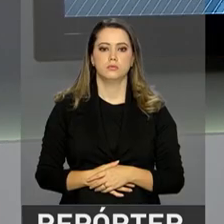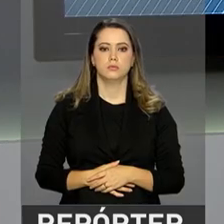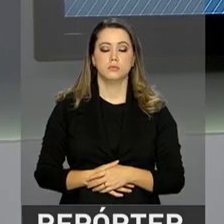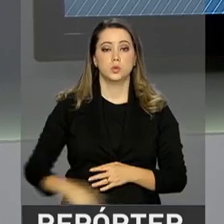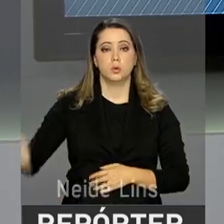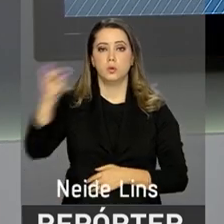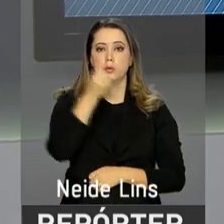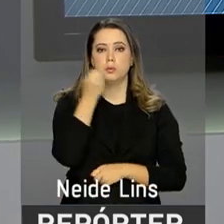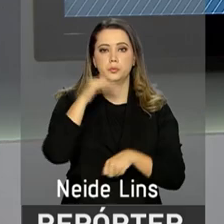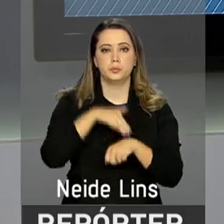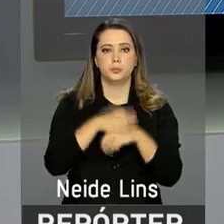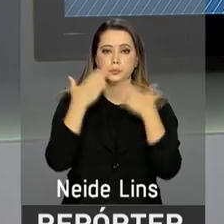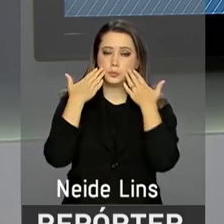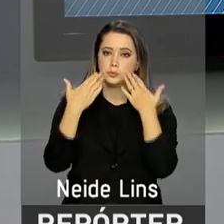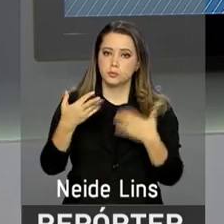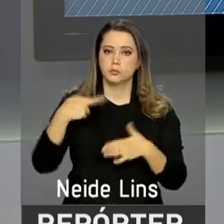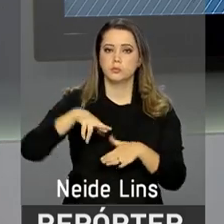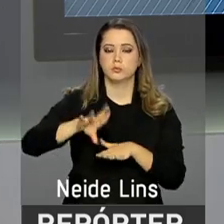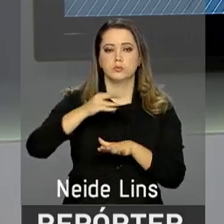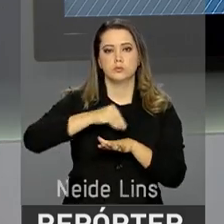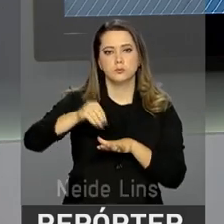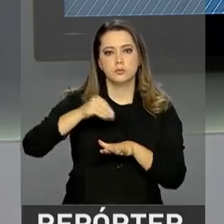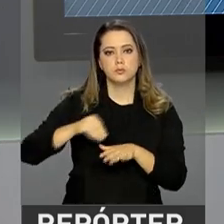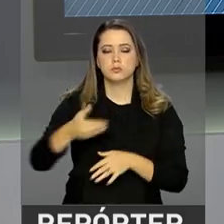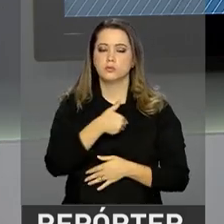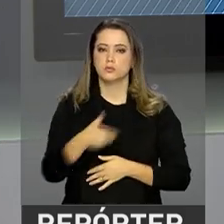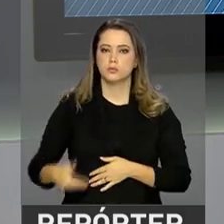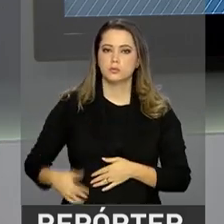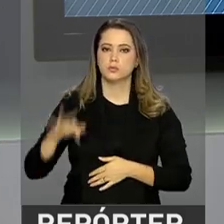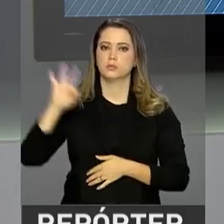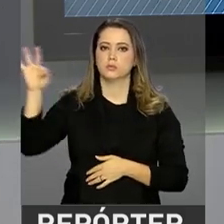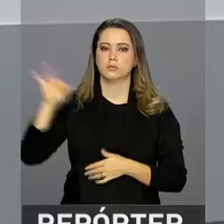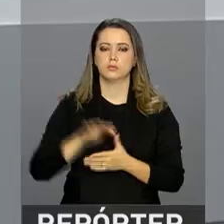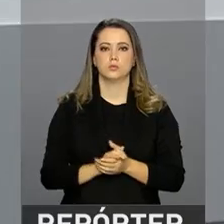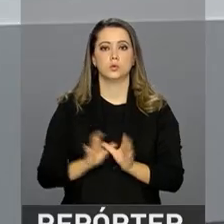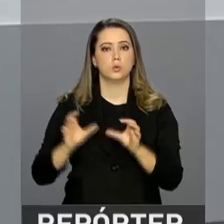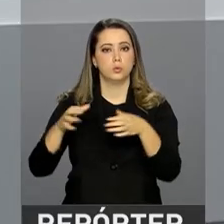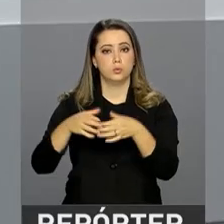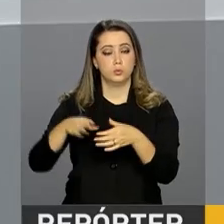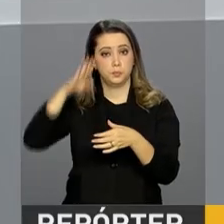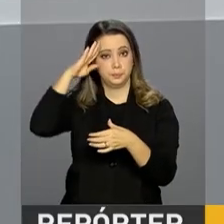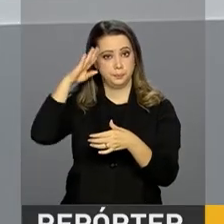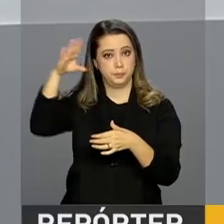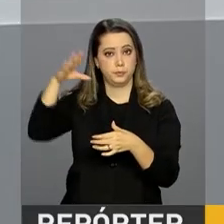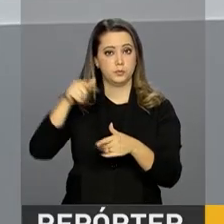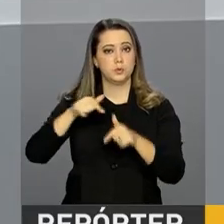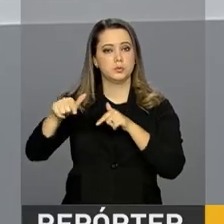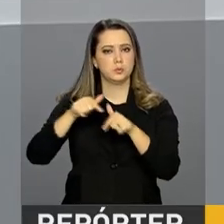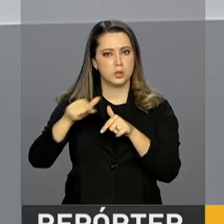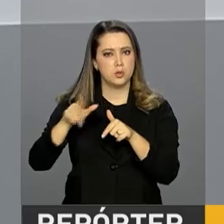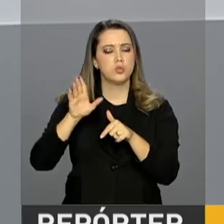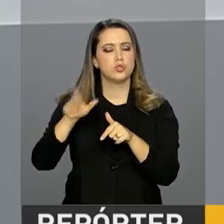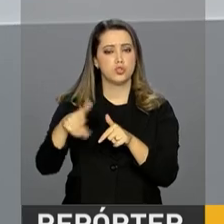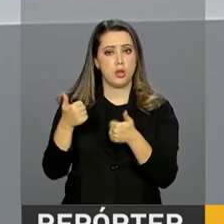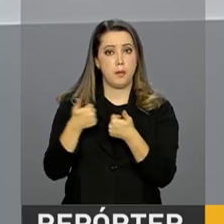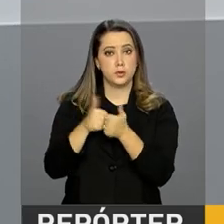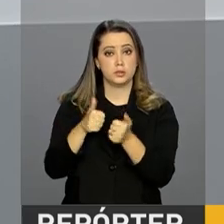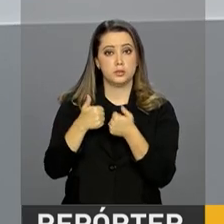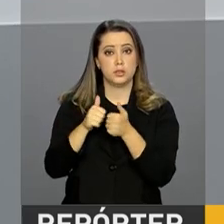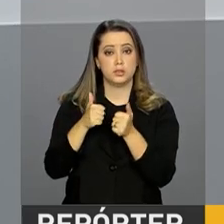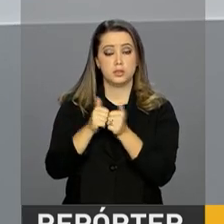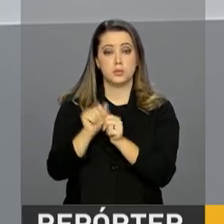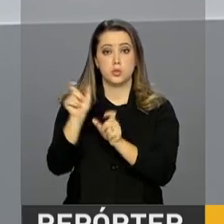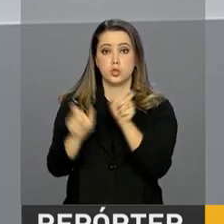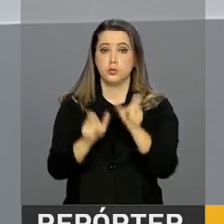Olá, boa noite. No ar o repórter NBR com as notícias do governo federal. As Forças Armadas já estão trabalhando para enviar o